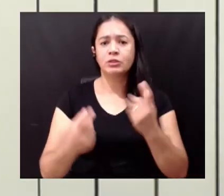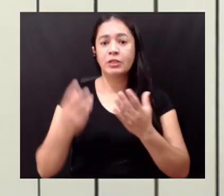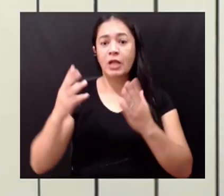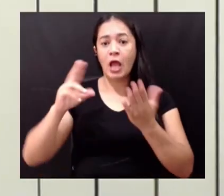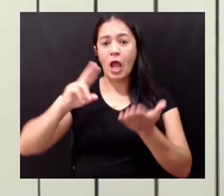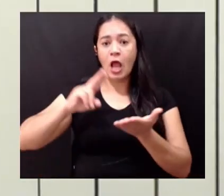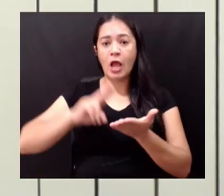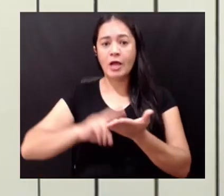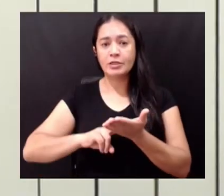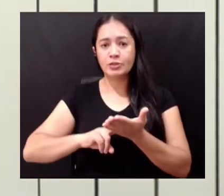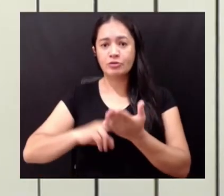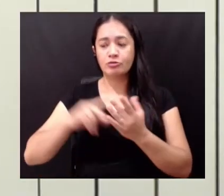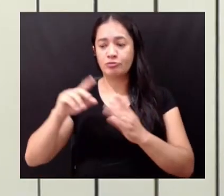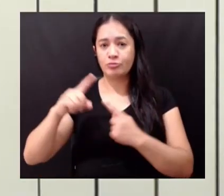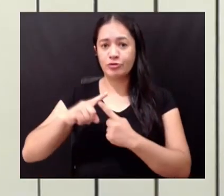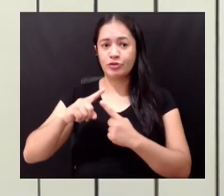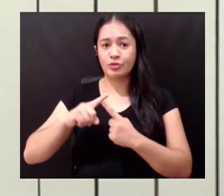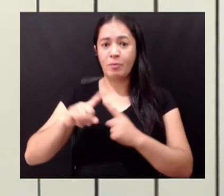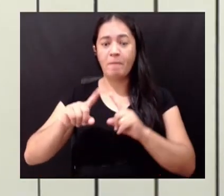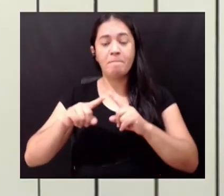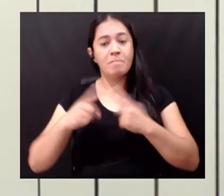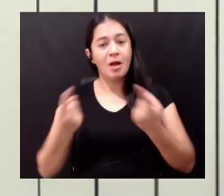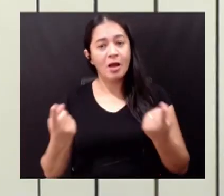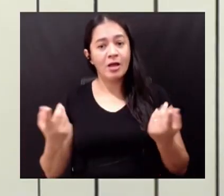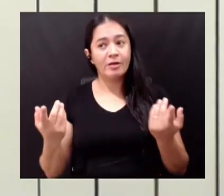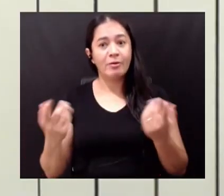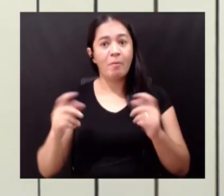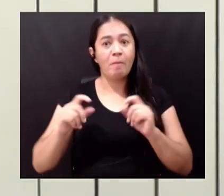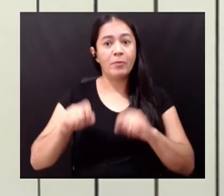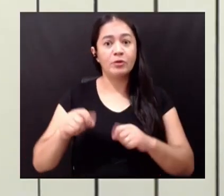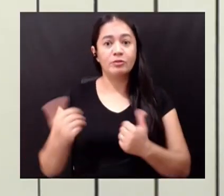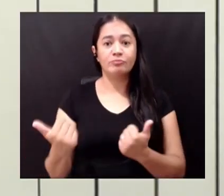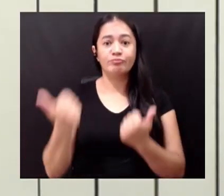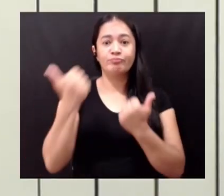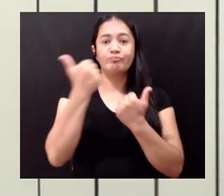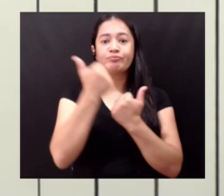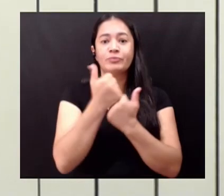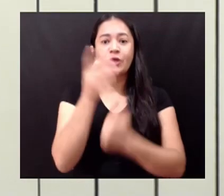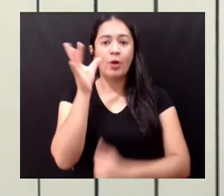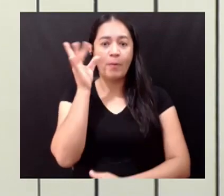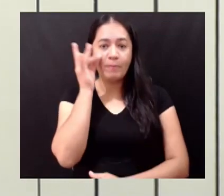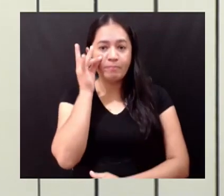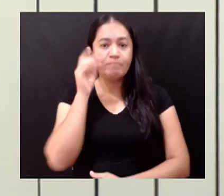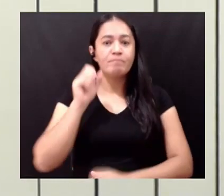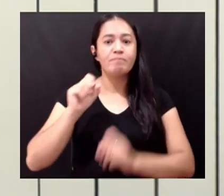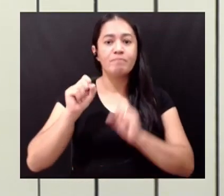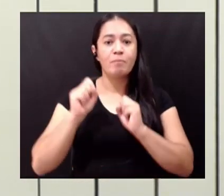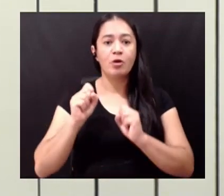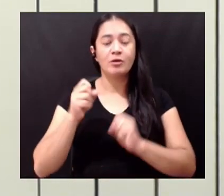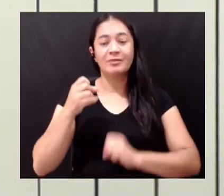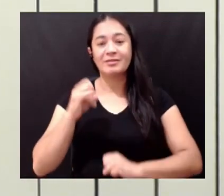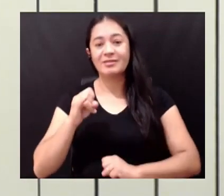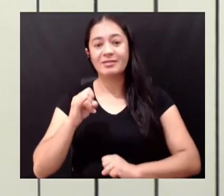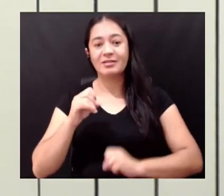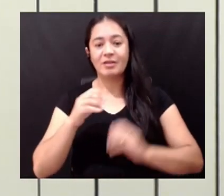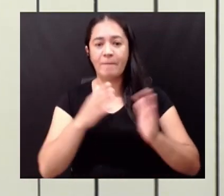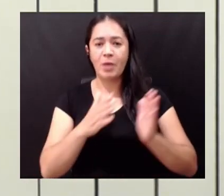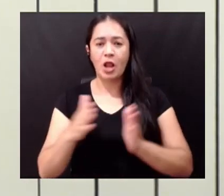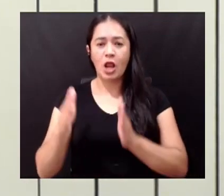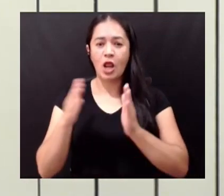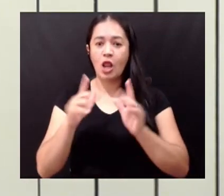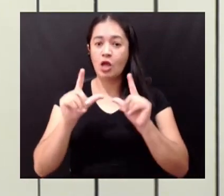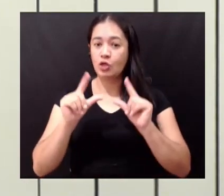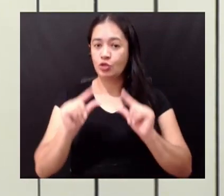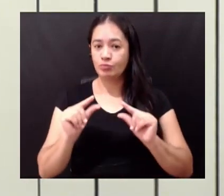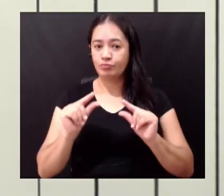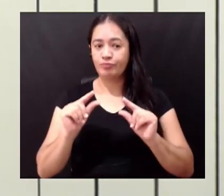no entanto, ele pode ser substituído pelo presencial, caso a produção caia. A Amazon, por